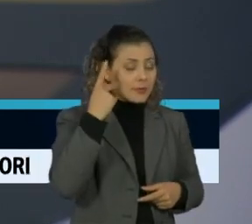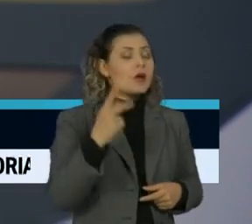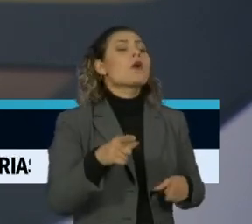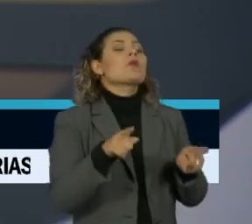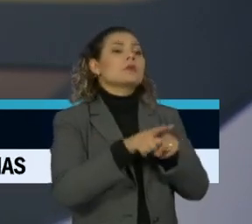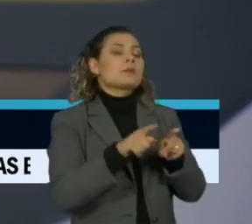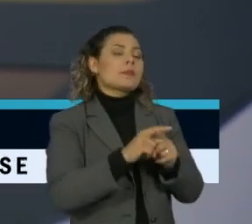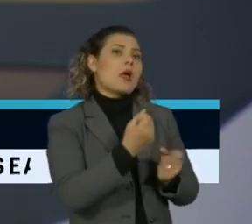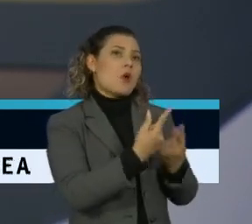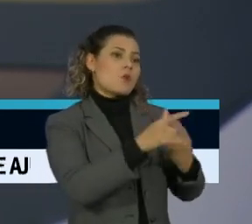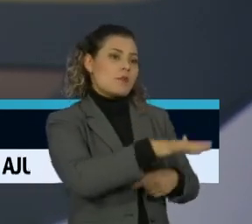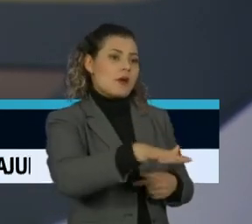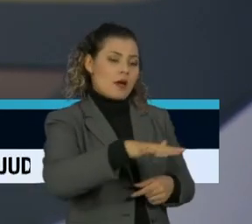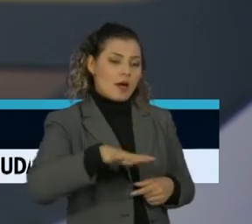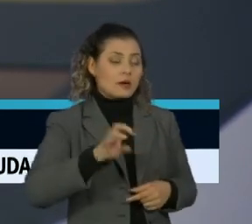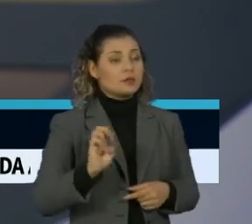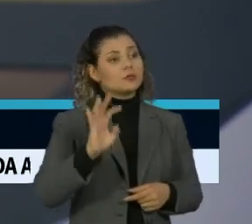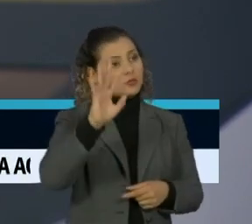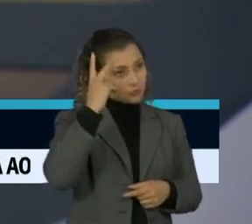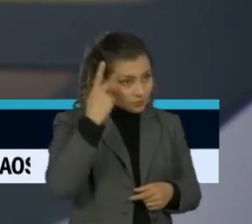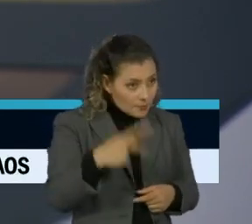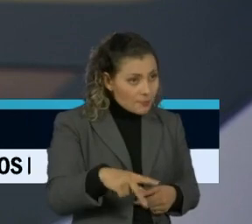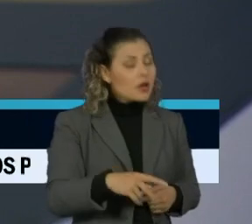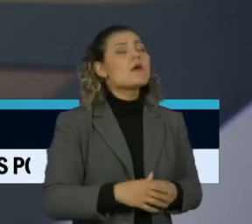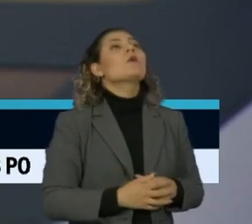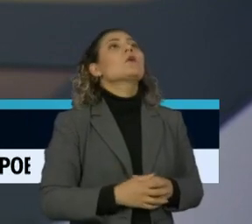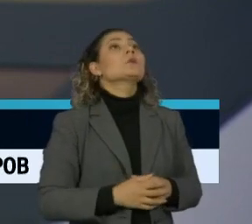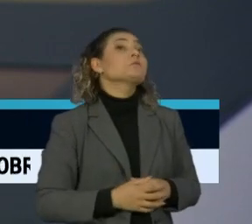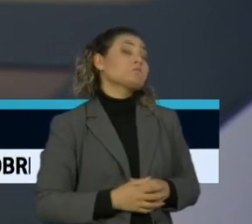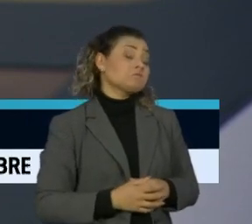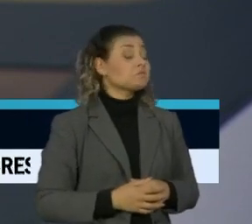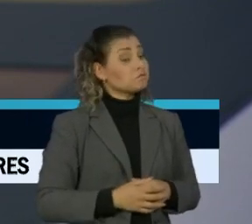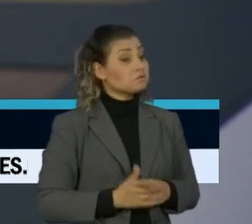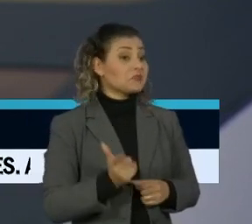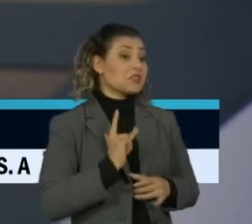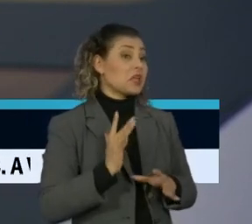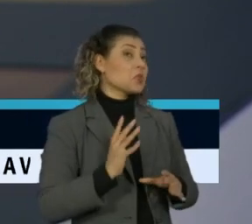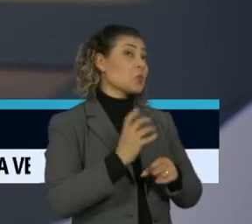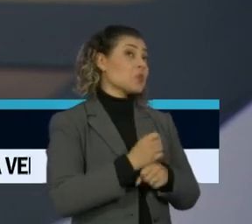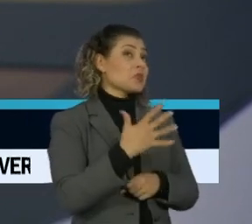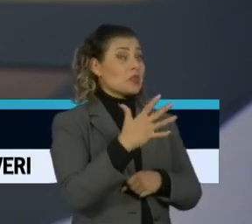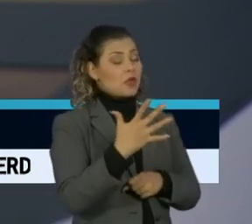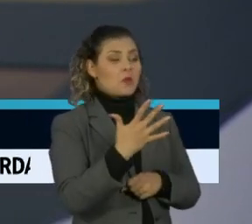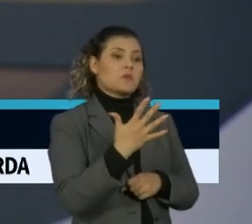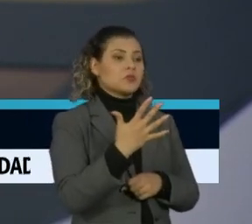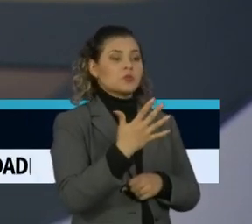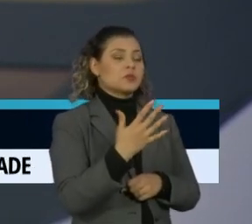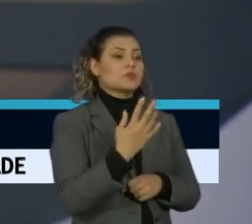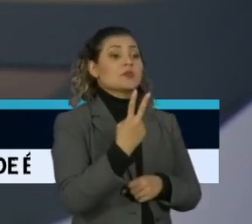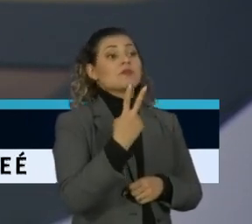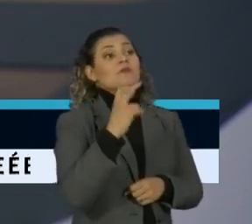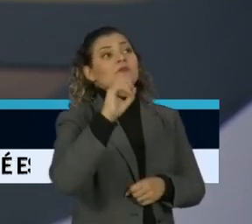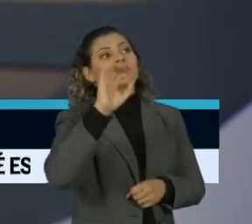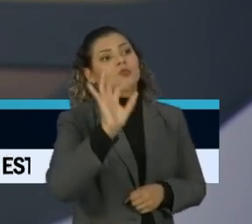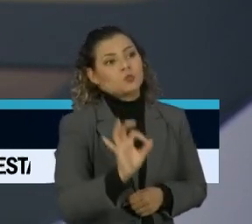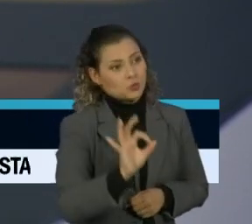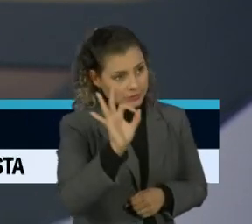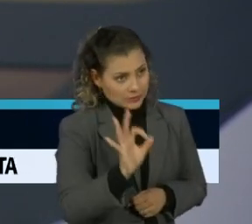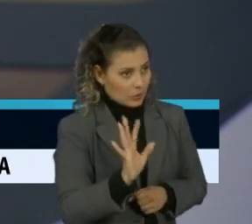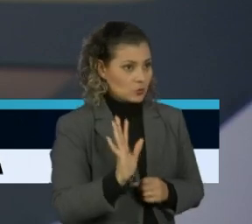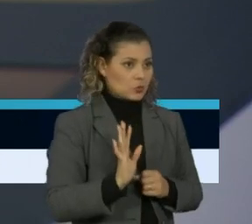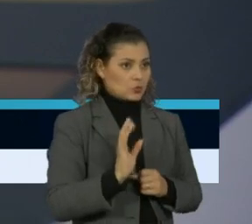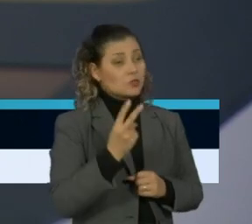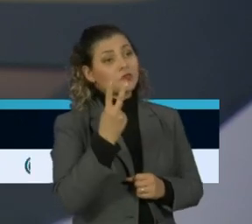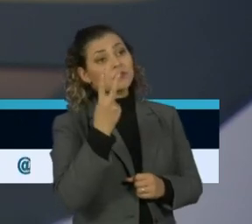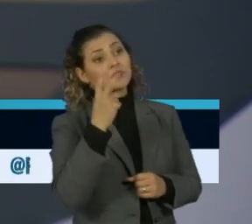algumas regiões do estado de são paulo se chega uma com contágio de perto oi gente por cento